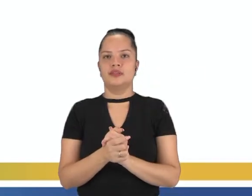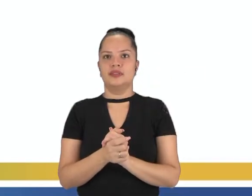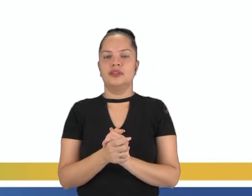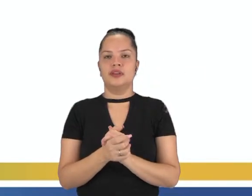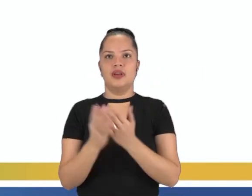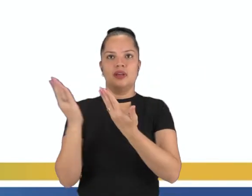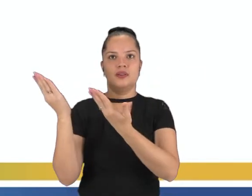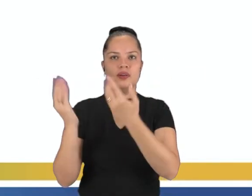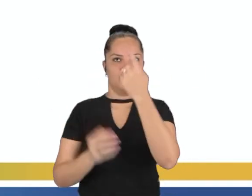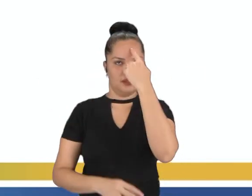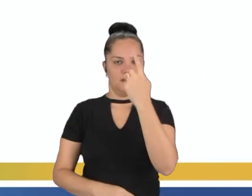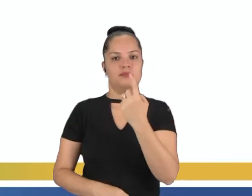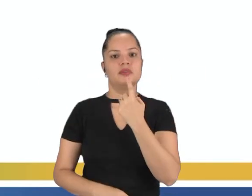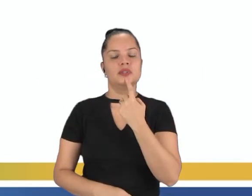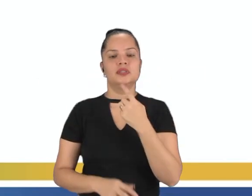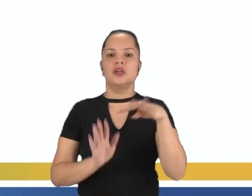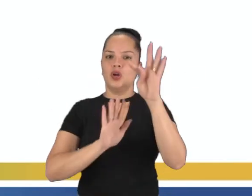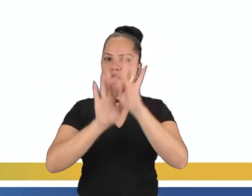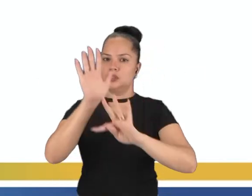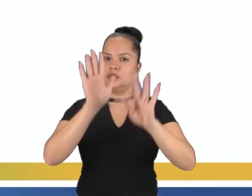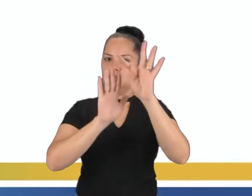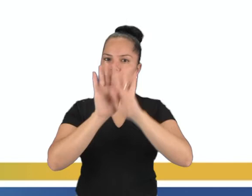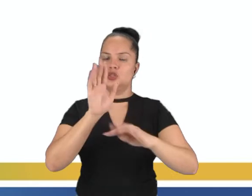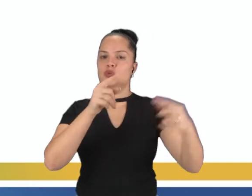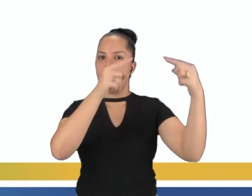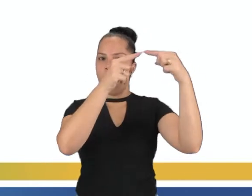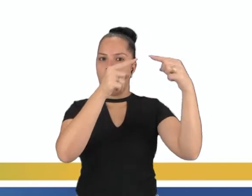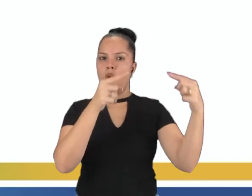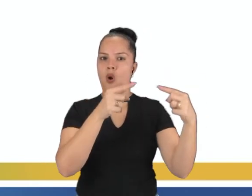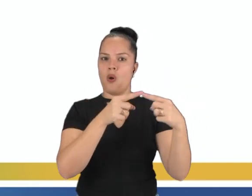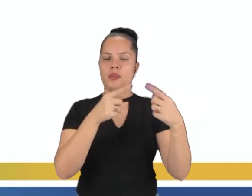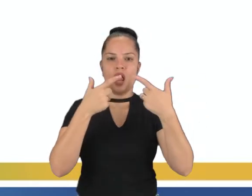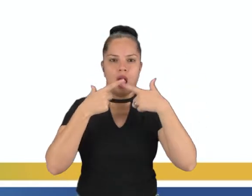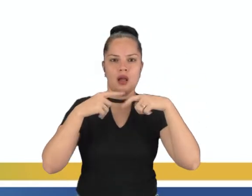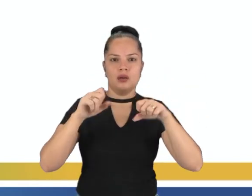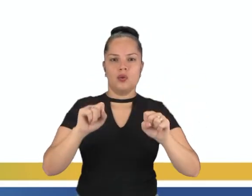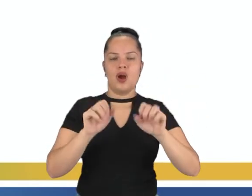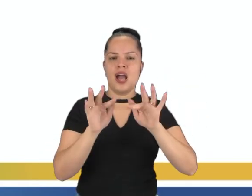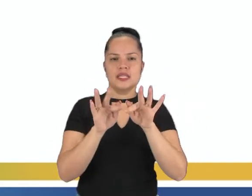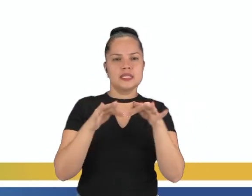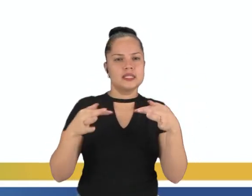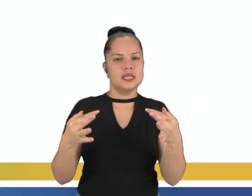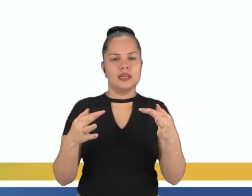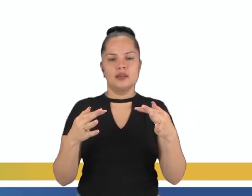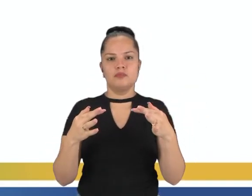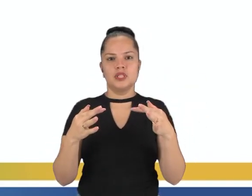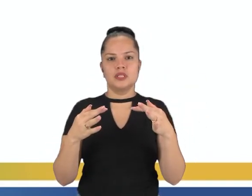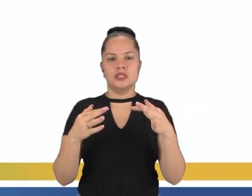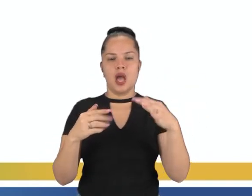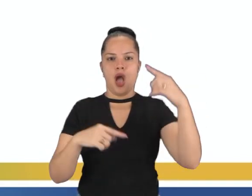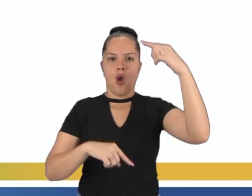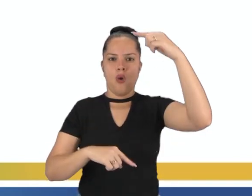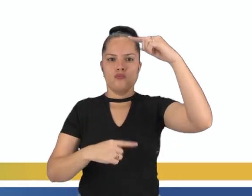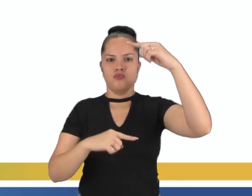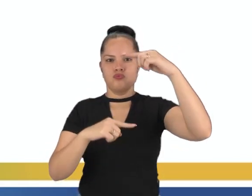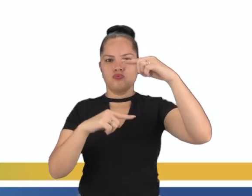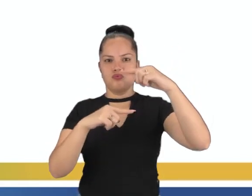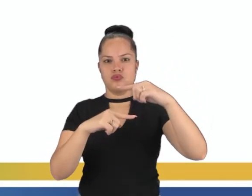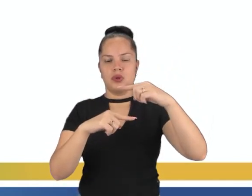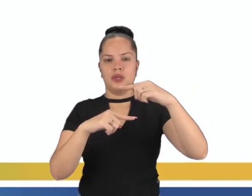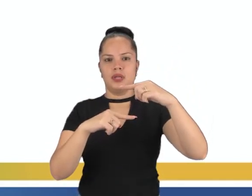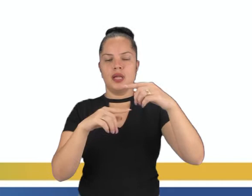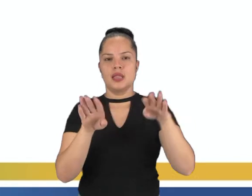lado. Os textos, né, combinando aí com a linguagem simples, os textos são relativamente curtos e também são textos que